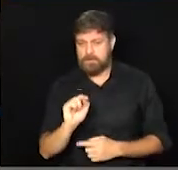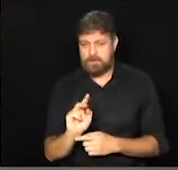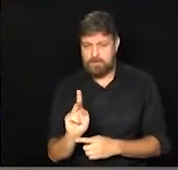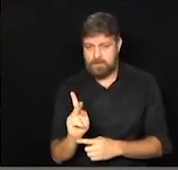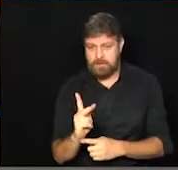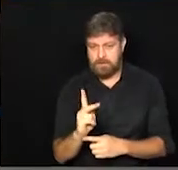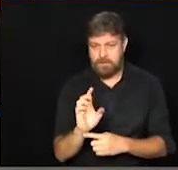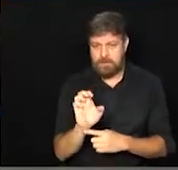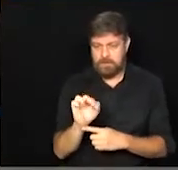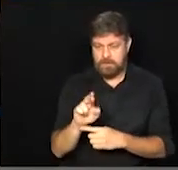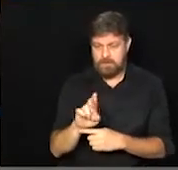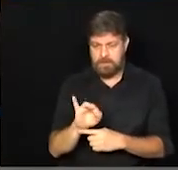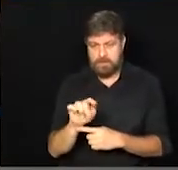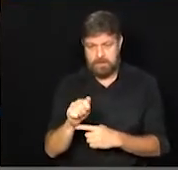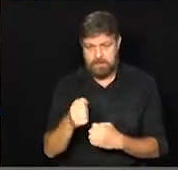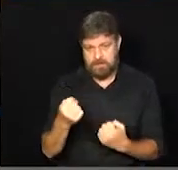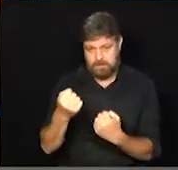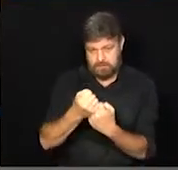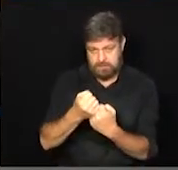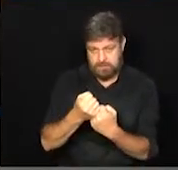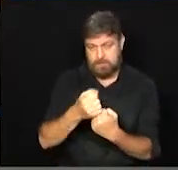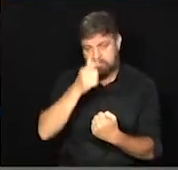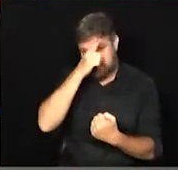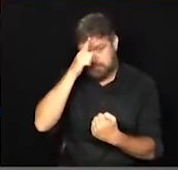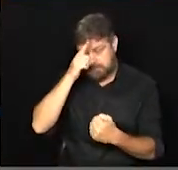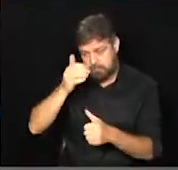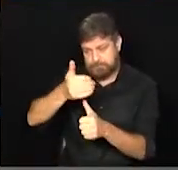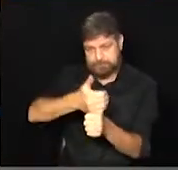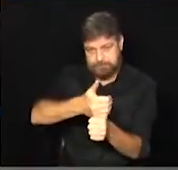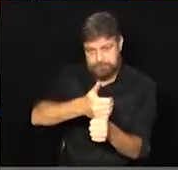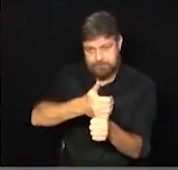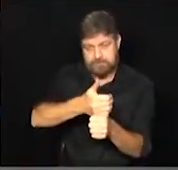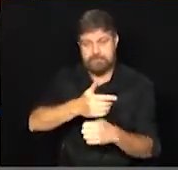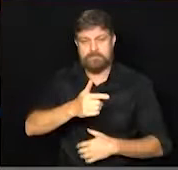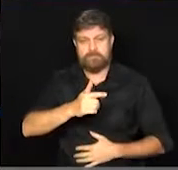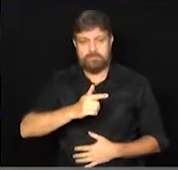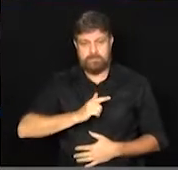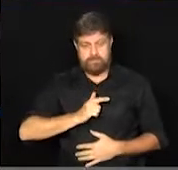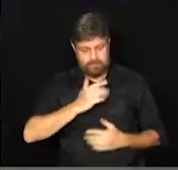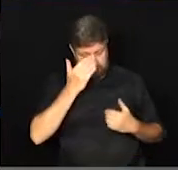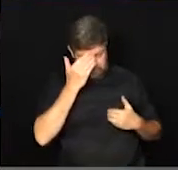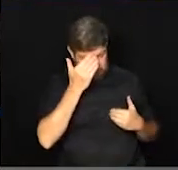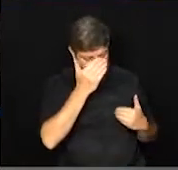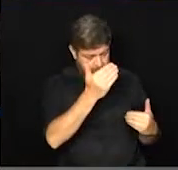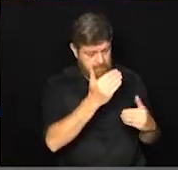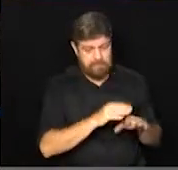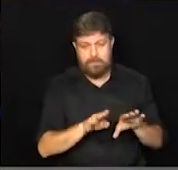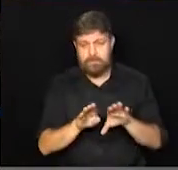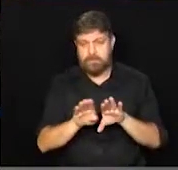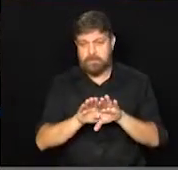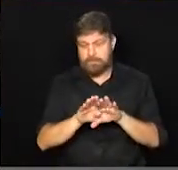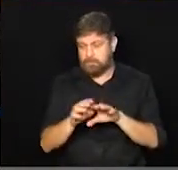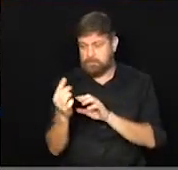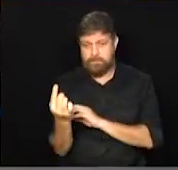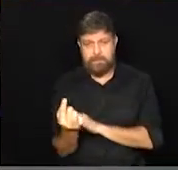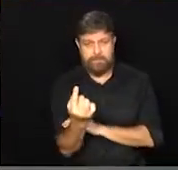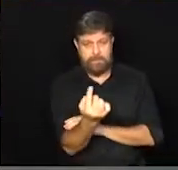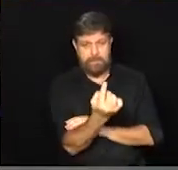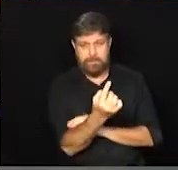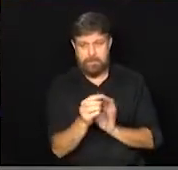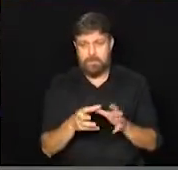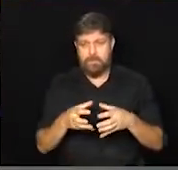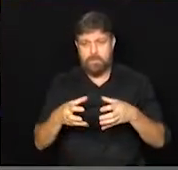Brazão, que é da assessoria do gabinete do vereador Gustavo Peta. Agradeço a presença também, agradeço aí toda a